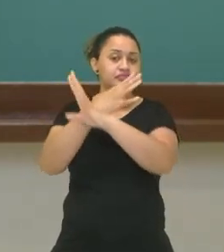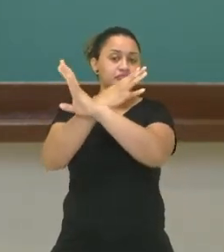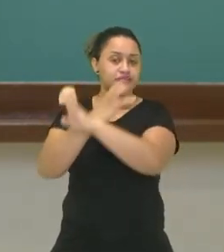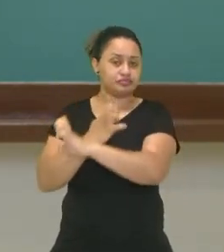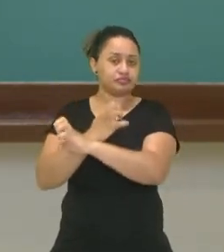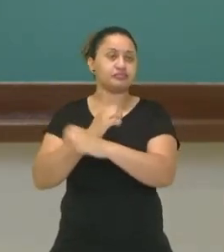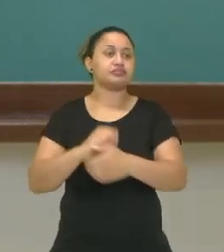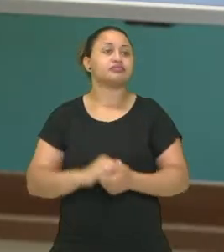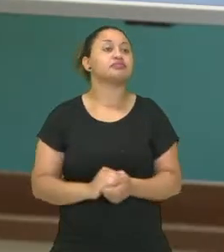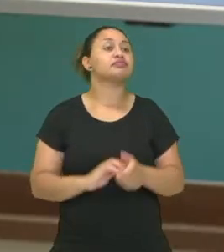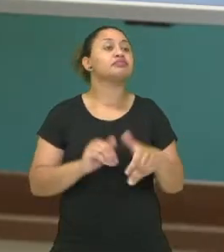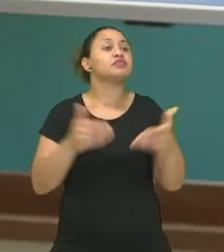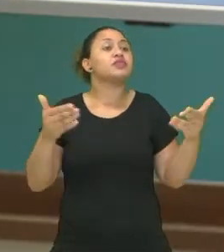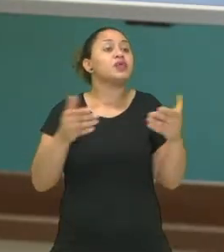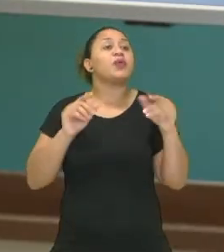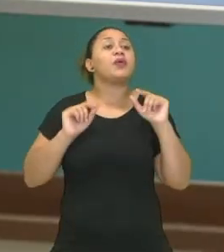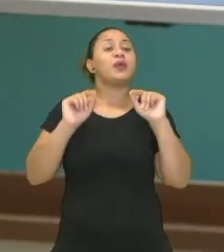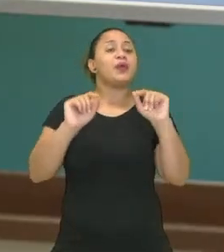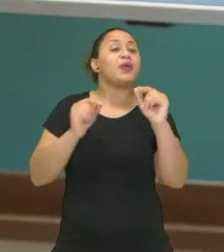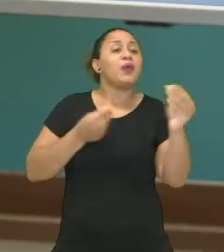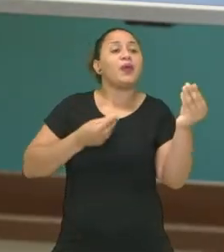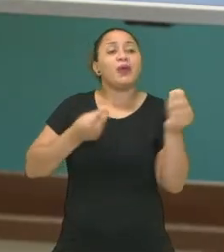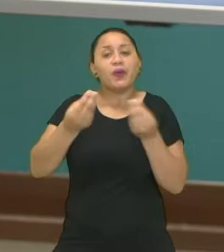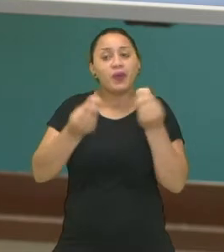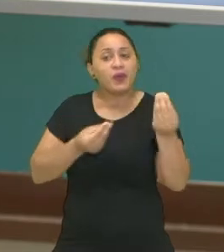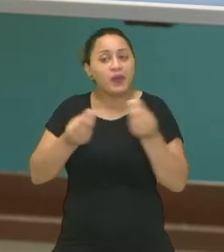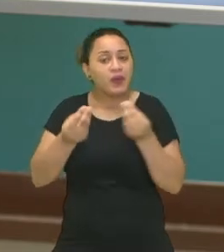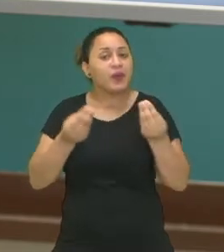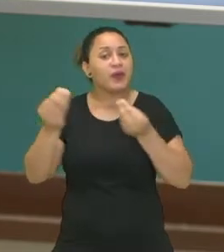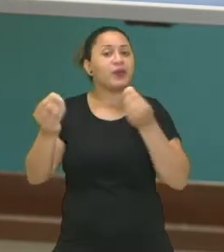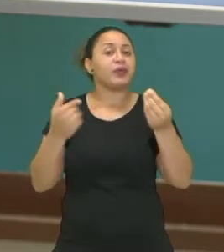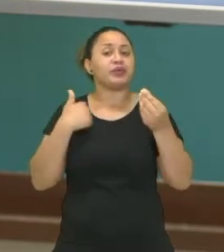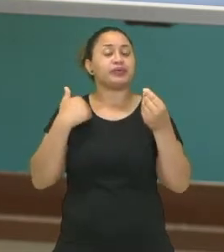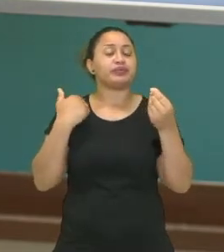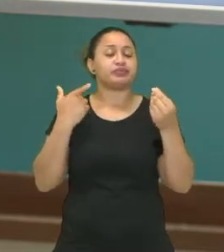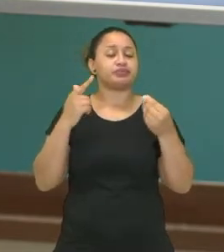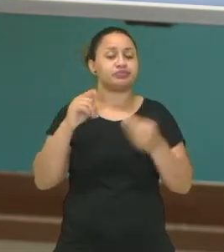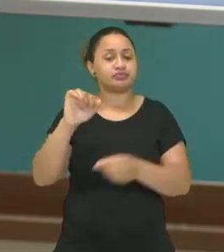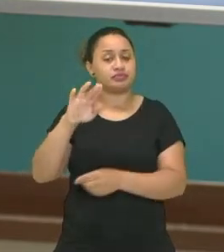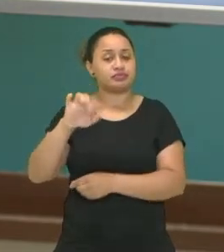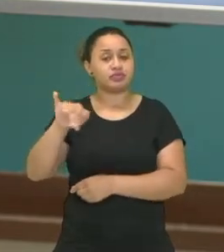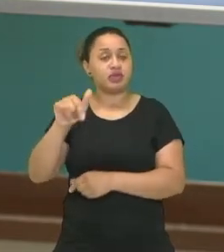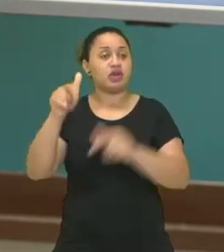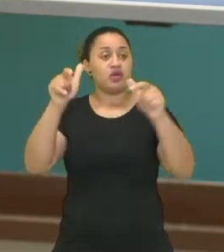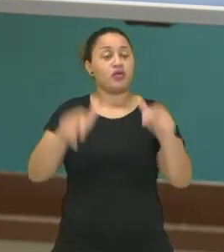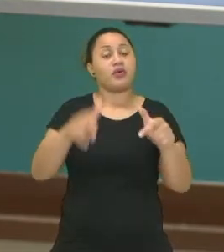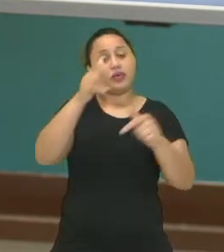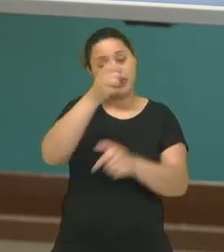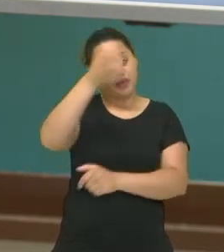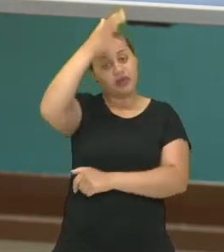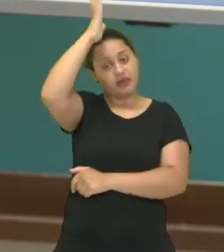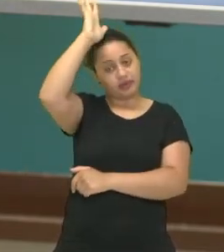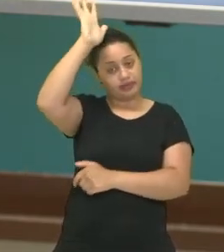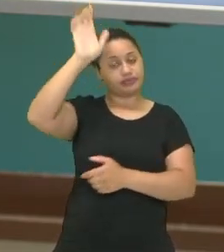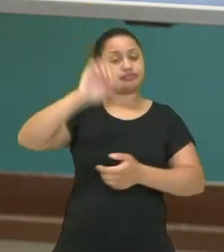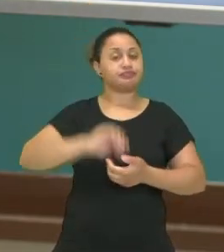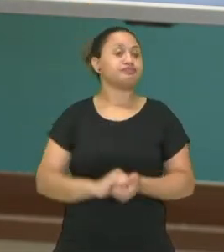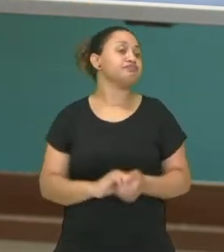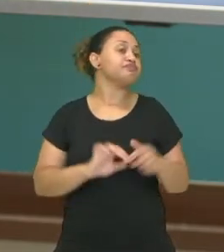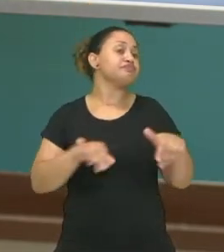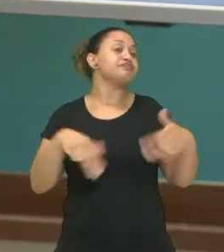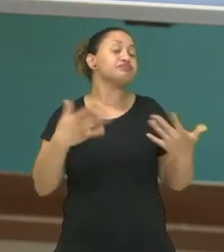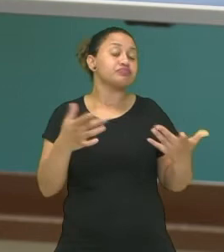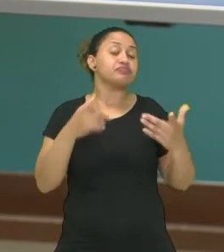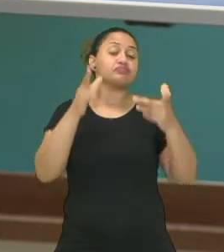E agora vamos verificar como que a ginástica foi inserida em Roma. Então, a